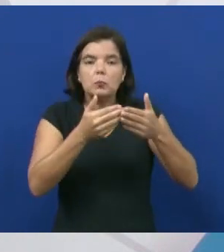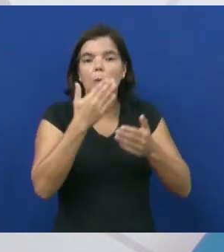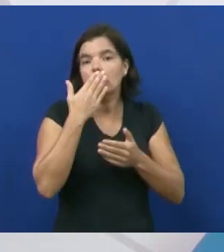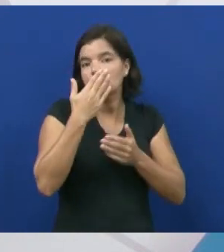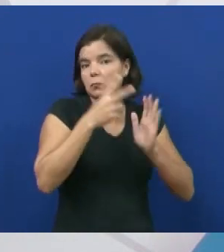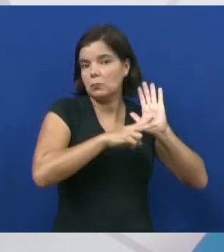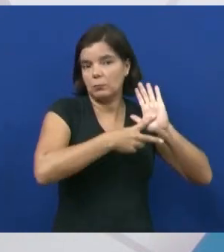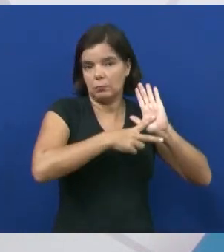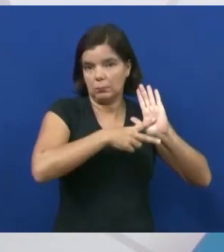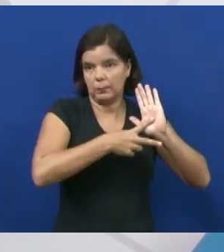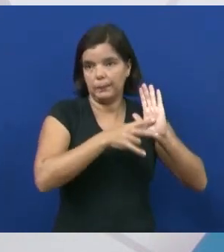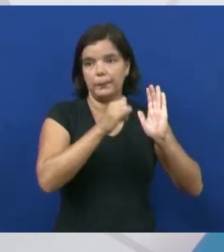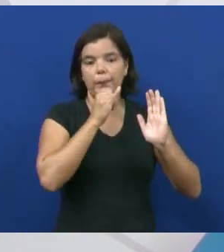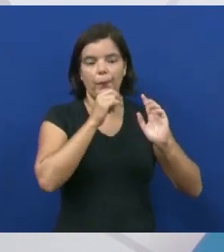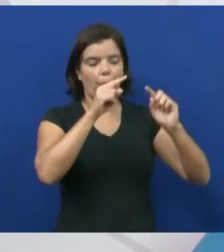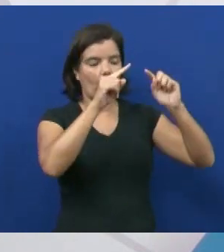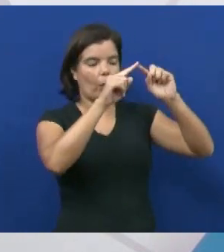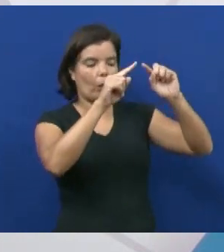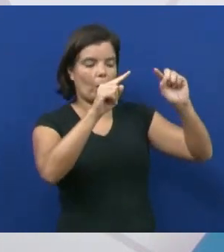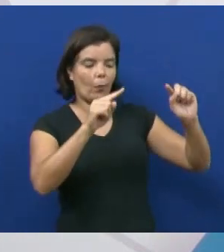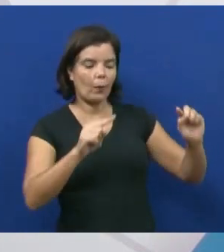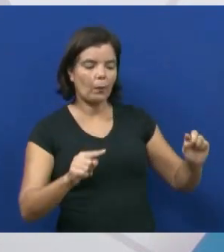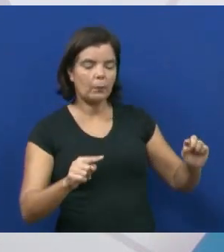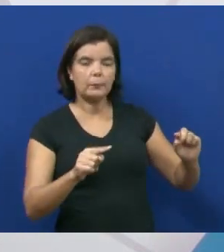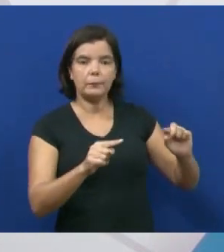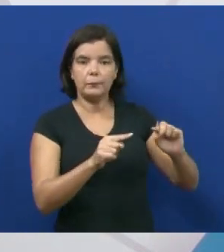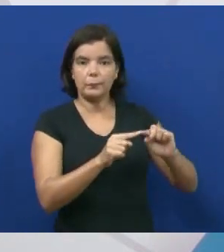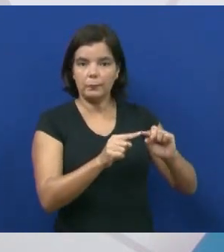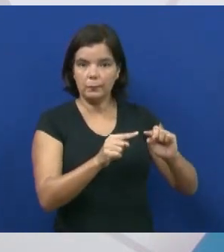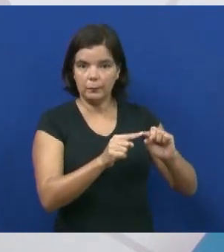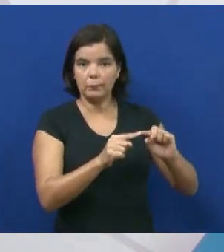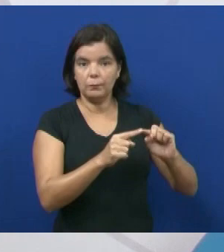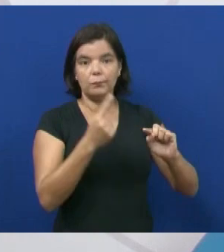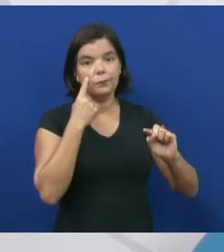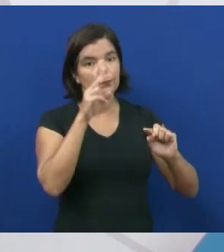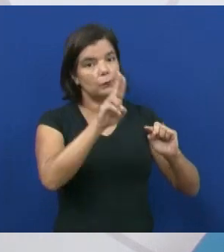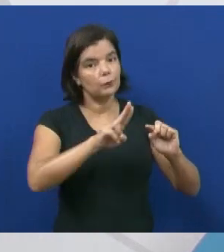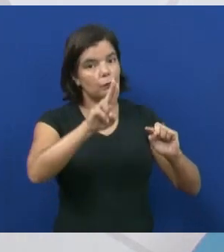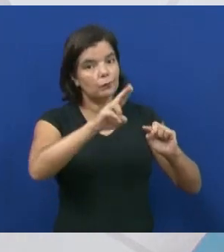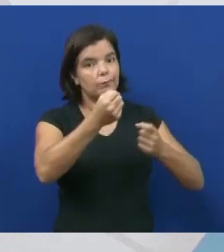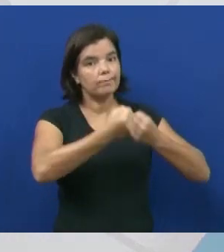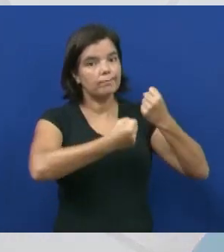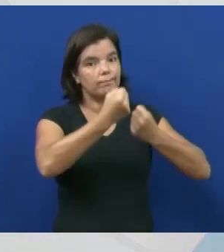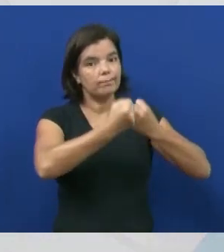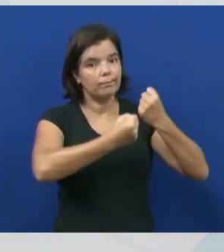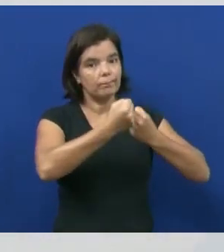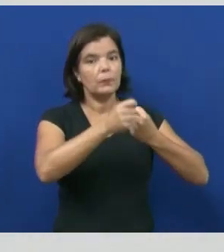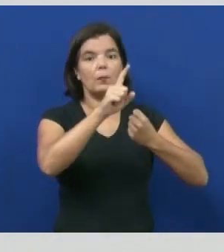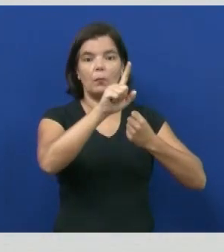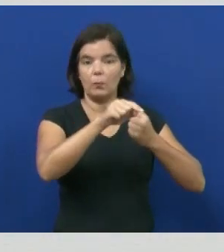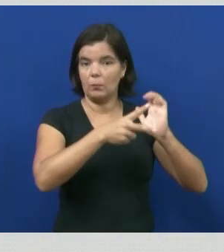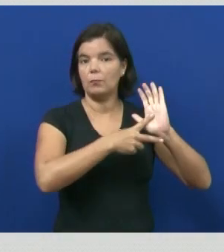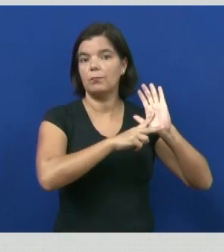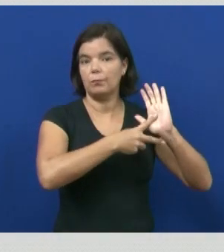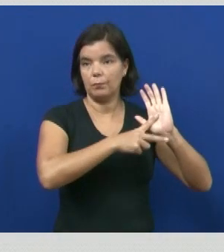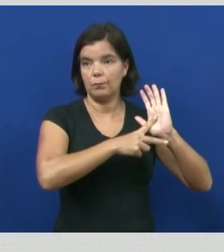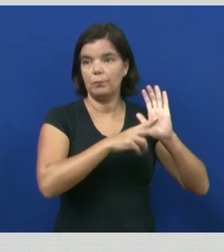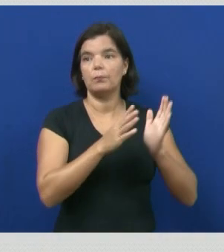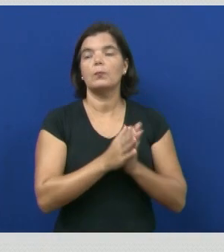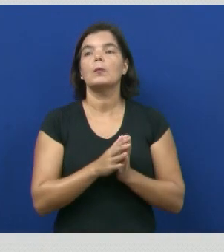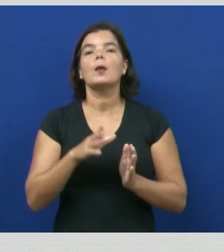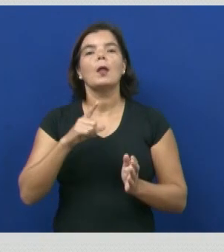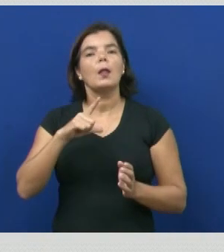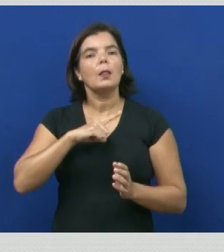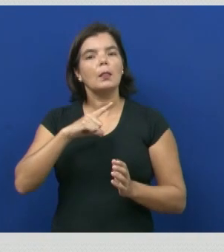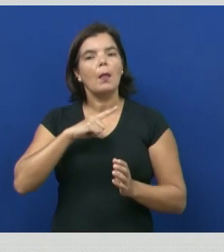de polígono. Vemos aqui alguns exemplos. O triângulo que nós utilizamos nos carros, ele é um polígono. Nós